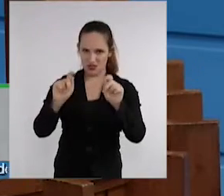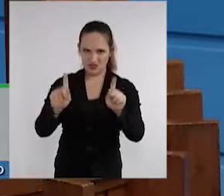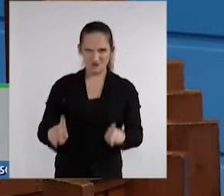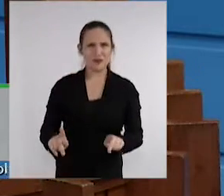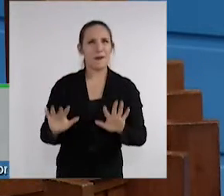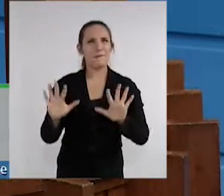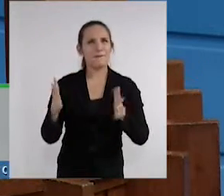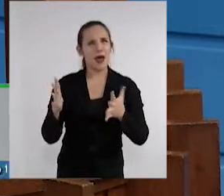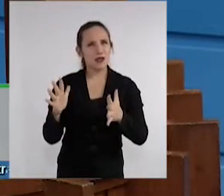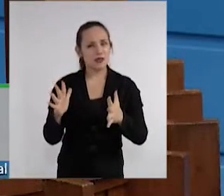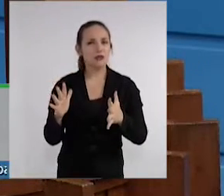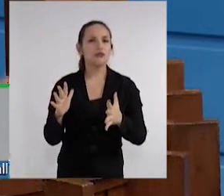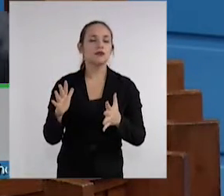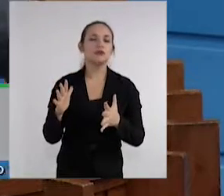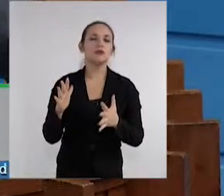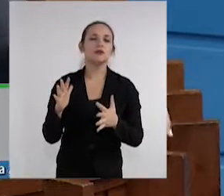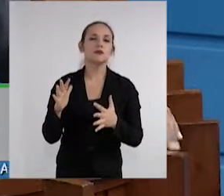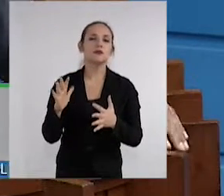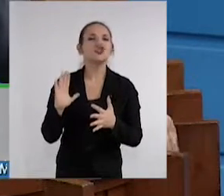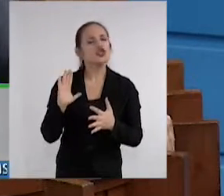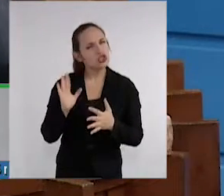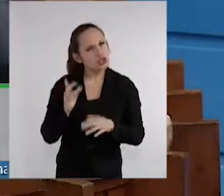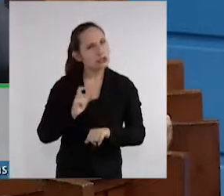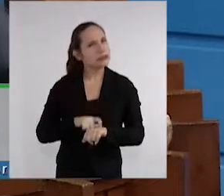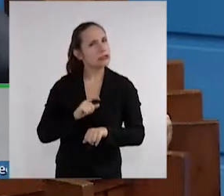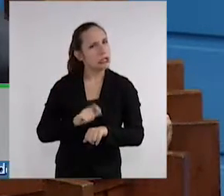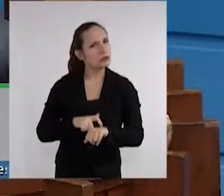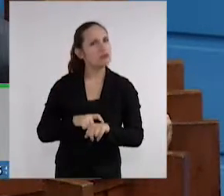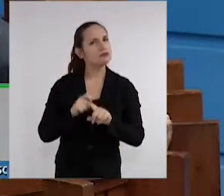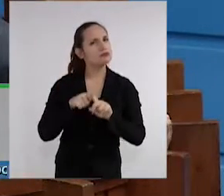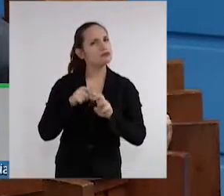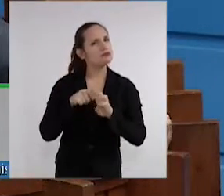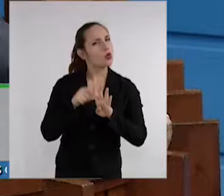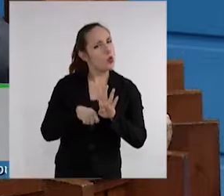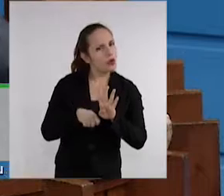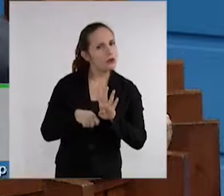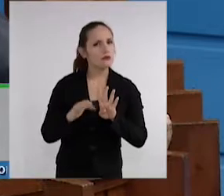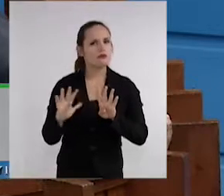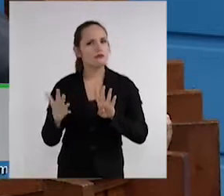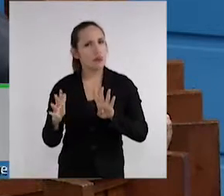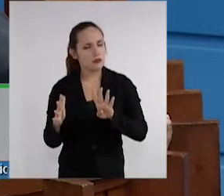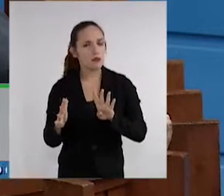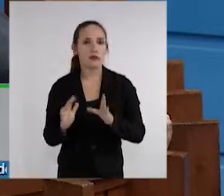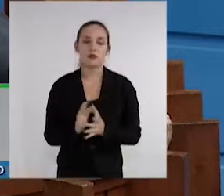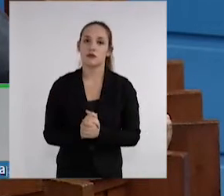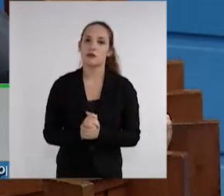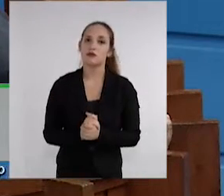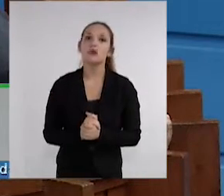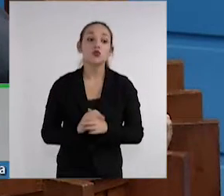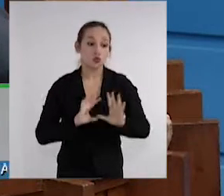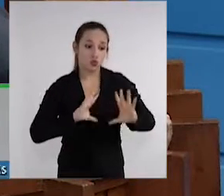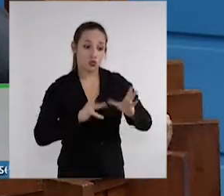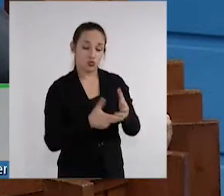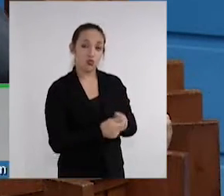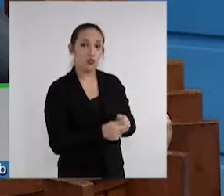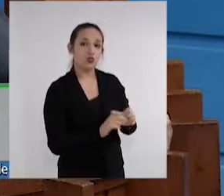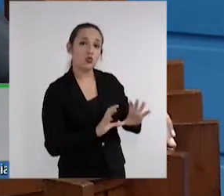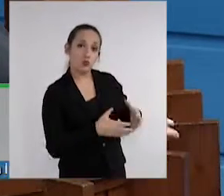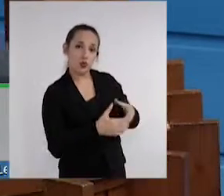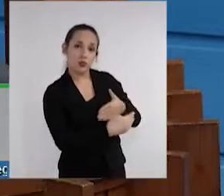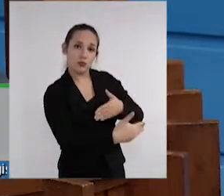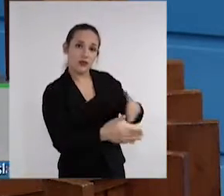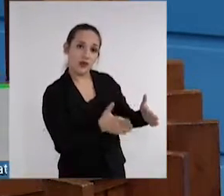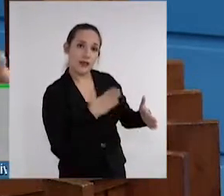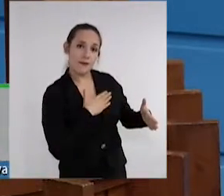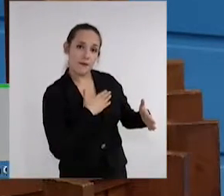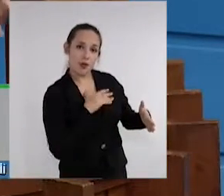há aproximadamente uns 3, 4 meses, no mínimo, todo o nosso gabinete,